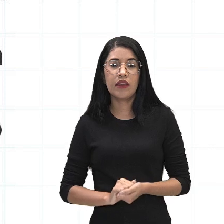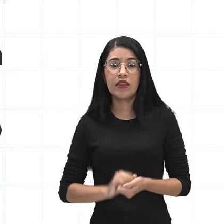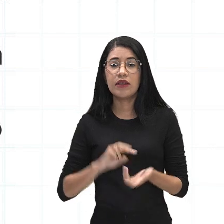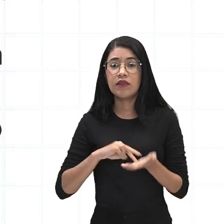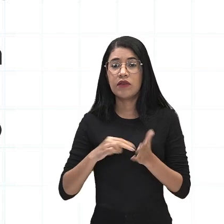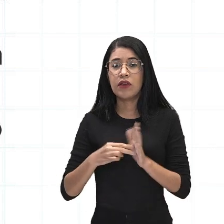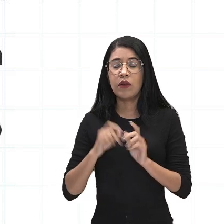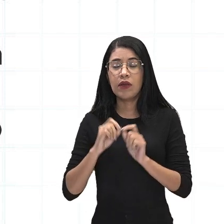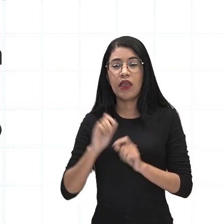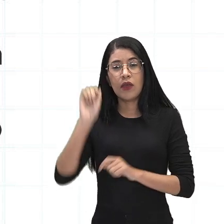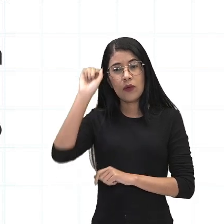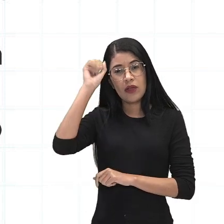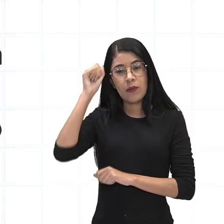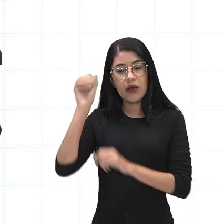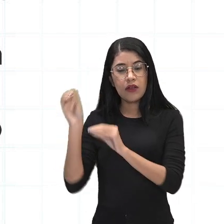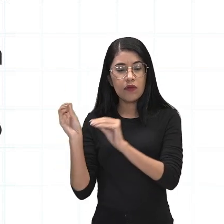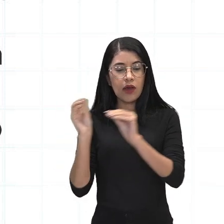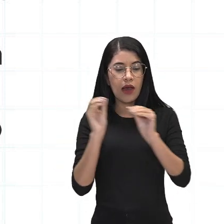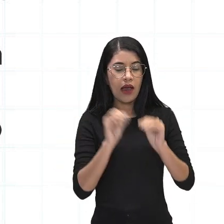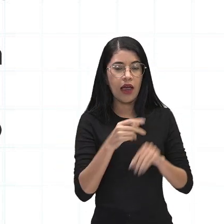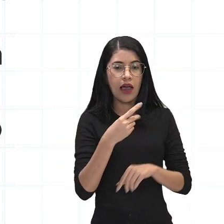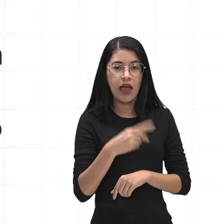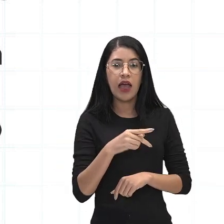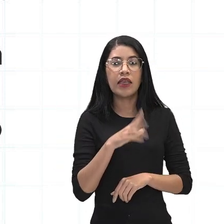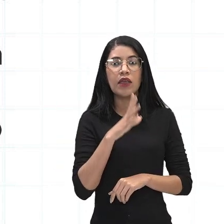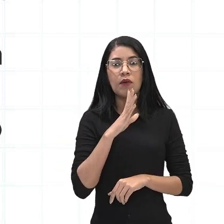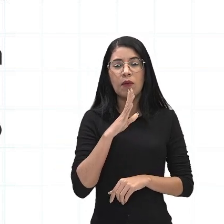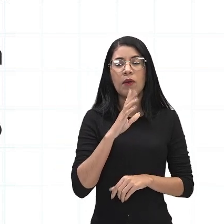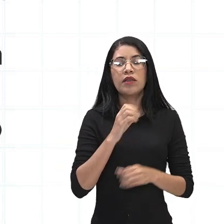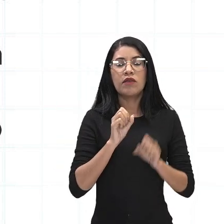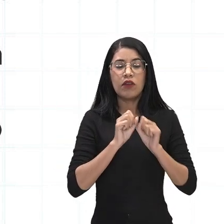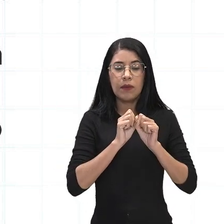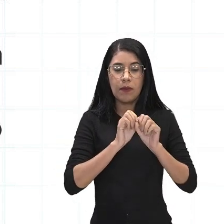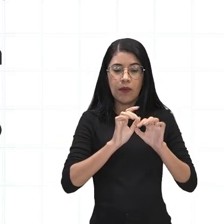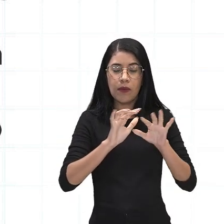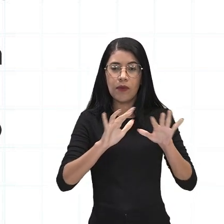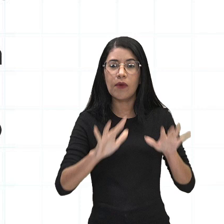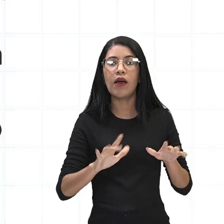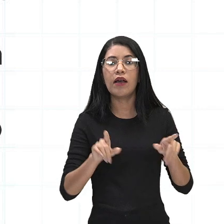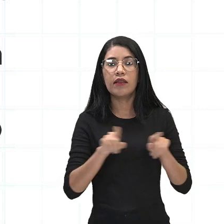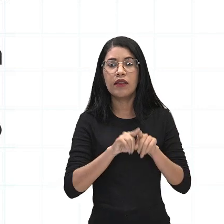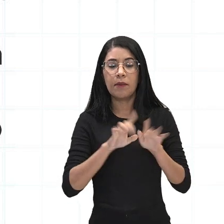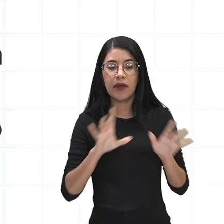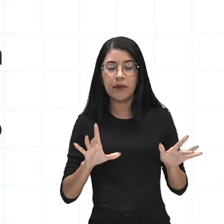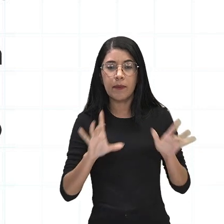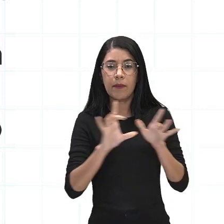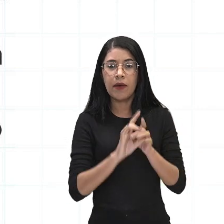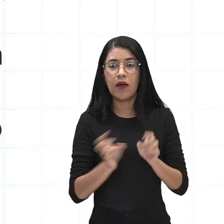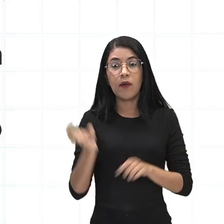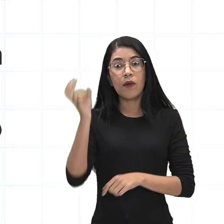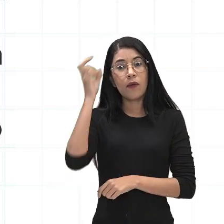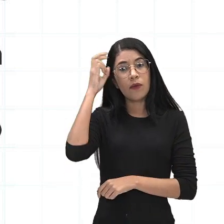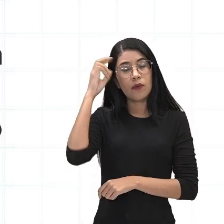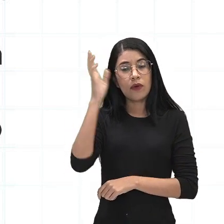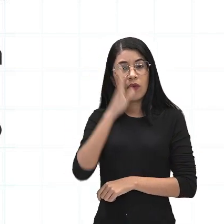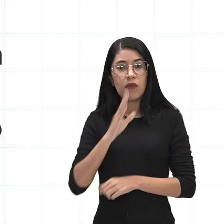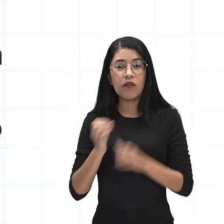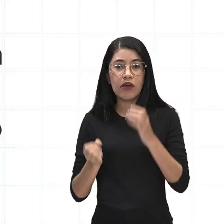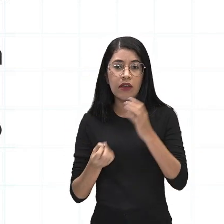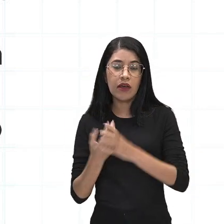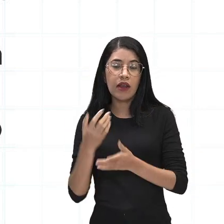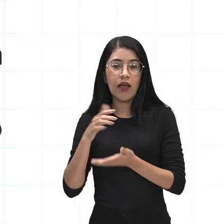africanos trouxeram os seus conhecimentos, que foi envolvido com a cultura brasileira, e nasceu o samba.